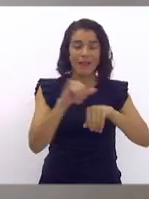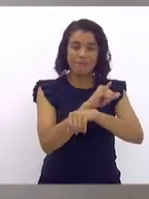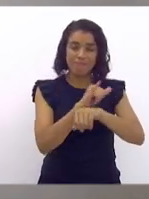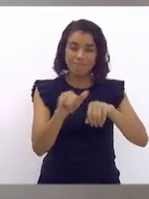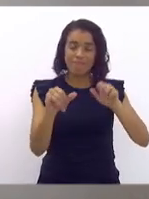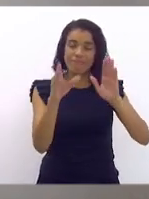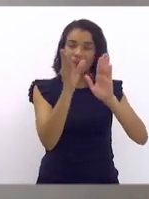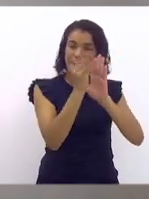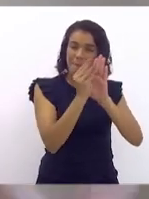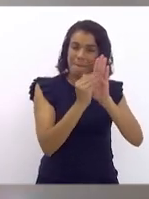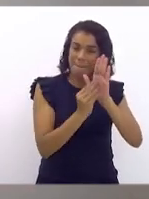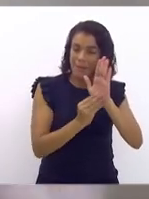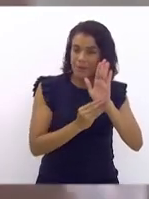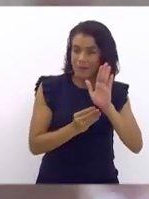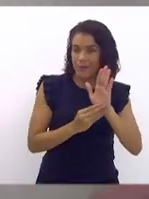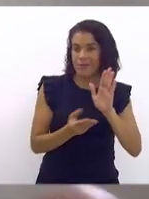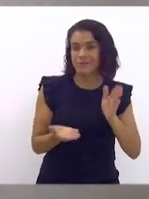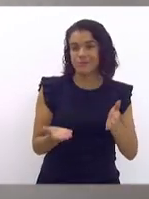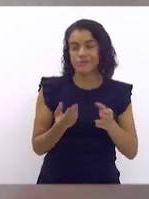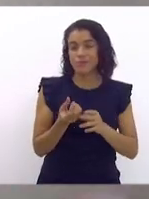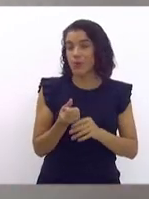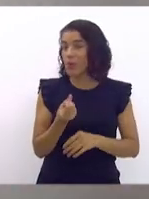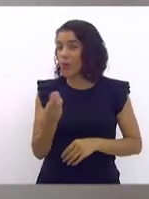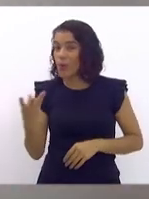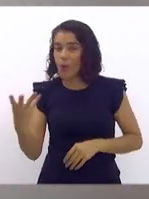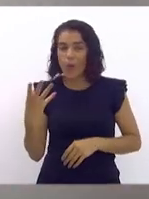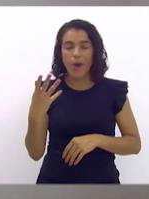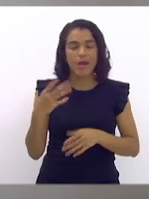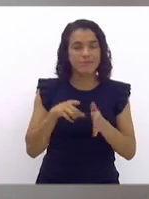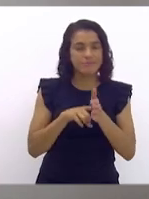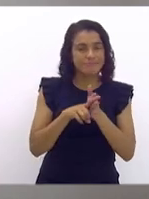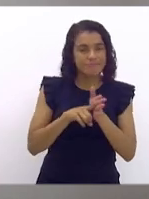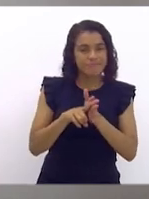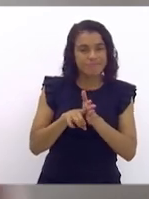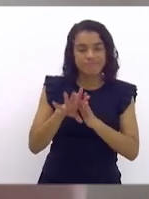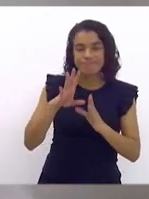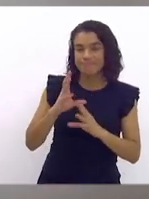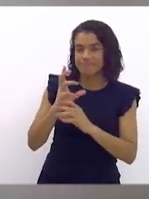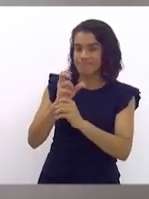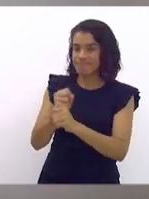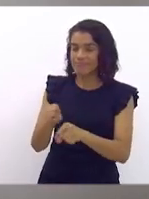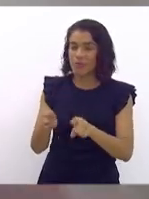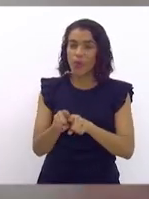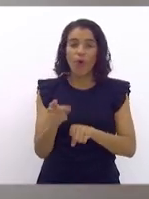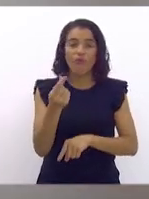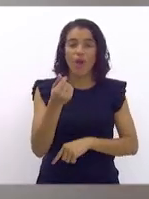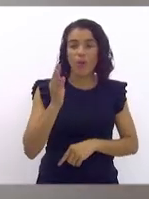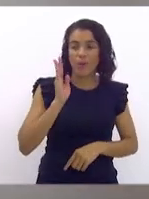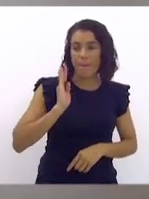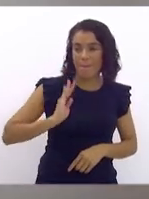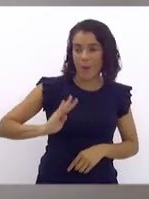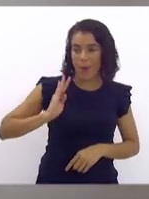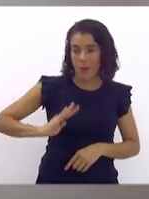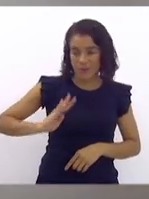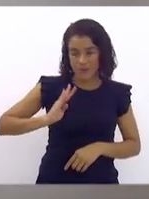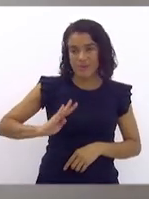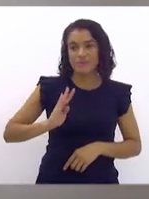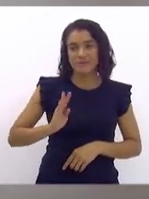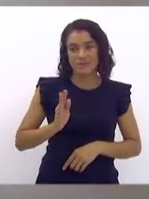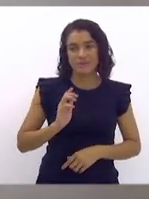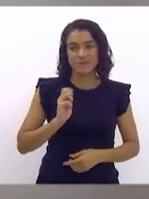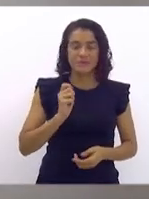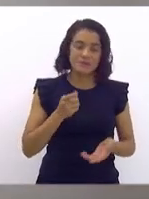da instituição. Quantos Perfeito. pesquisadores e pesquisadores cada instituição precisa, qual é o valor de bolsa de pesquisa que eles